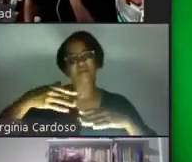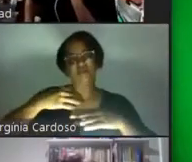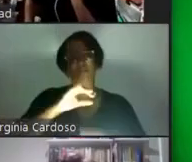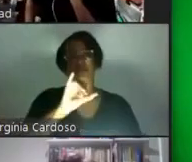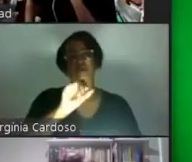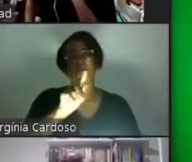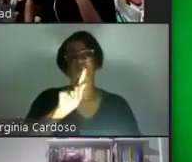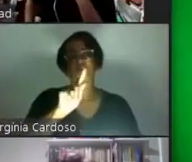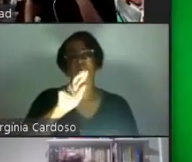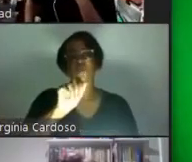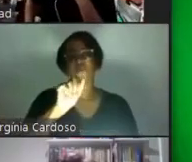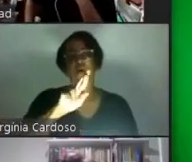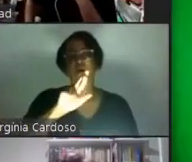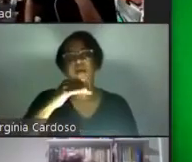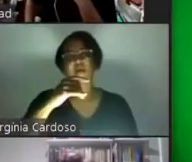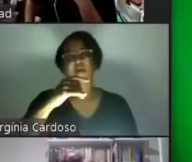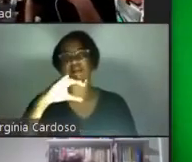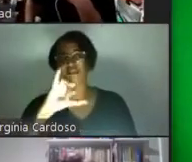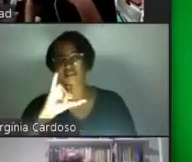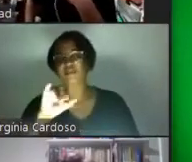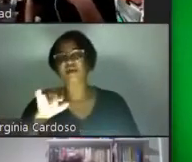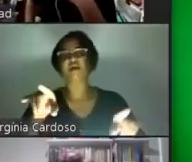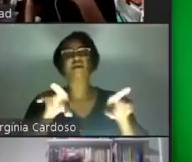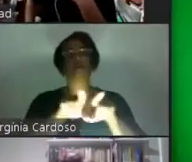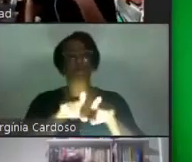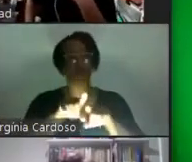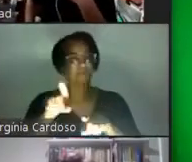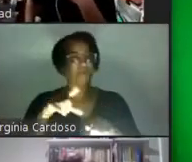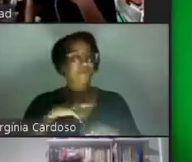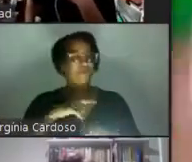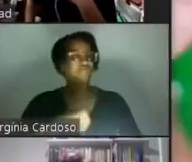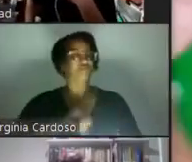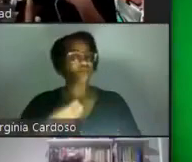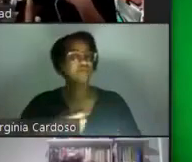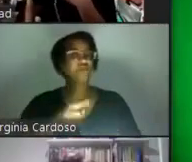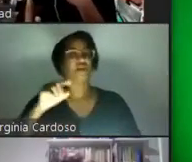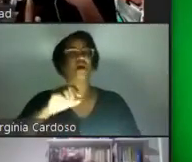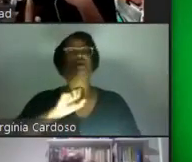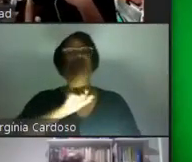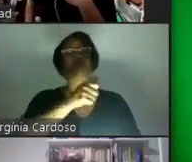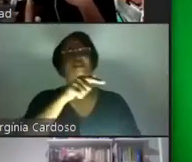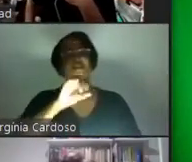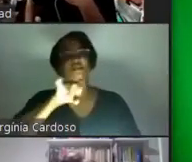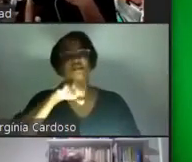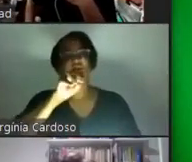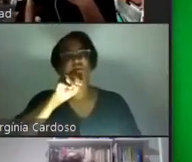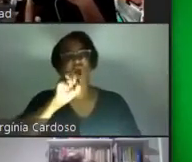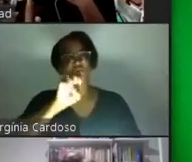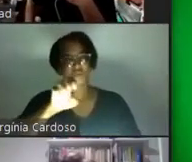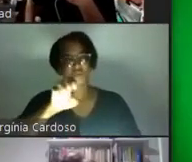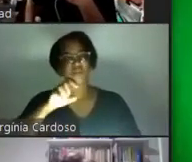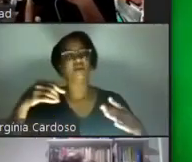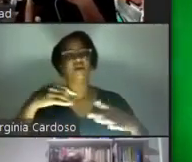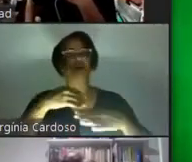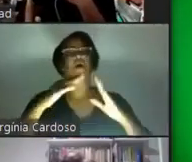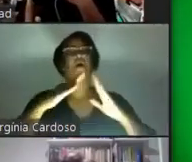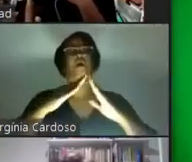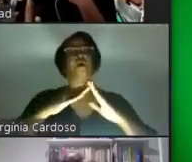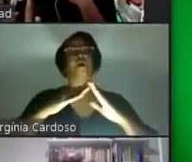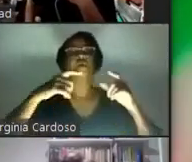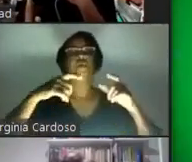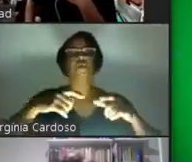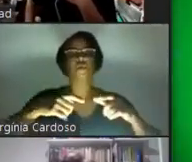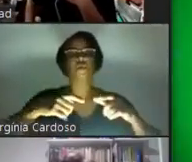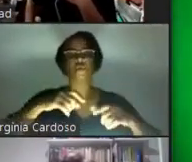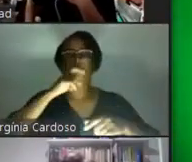do meu tio, tinha sempre uma cantoria. Quando eu ia em São José, que é a terra do meu pai, também tinha as cantorias. Então, tudo isso foi formando. E por isso